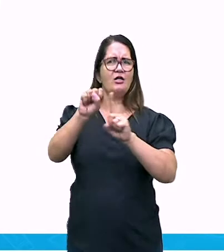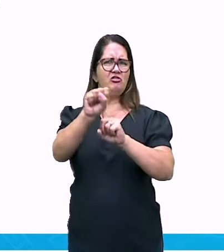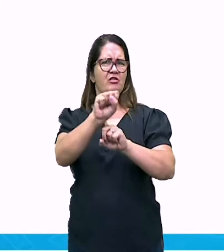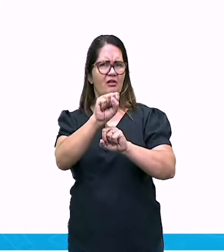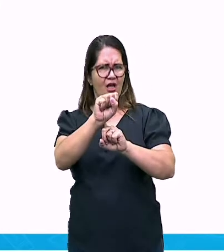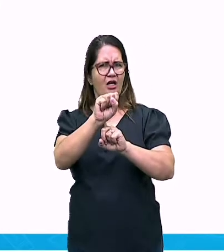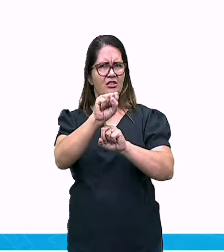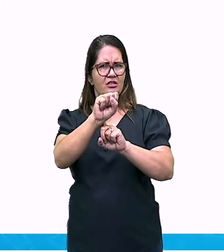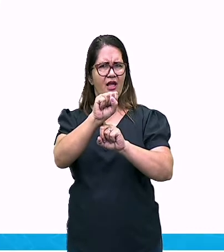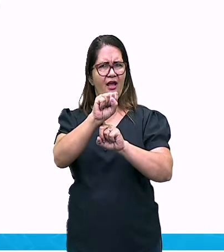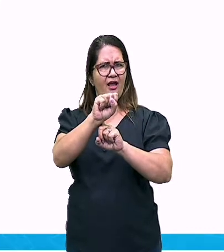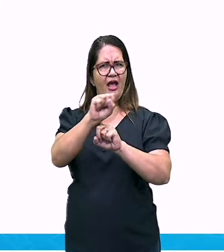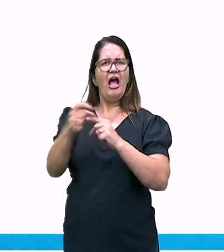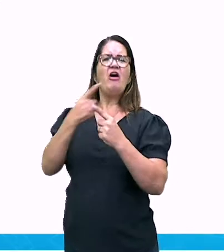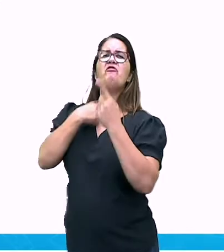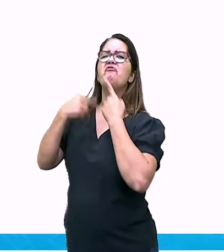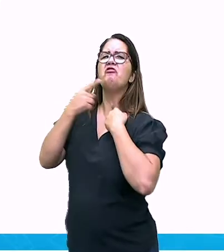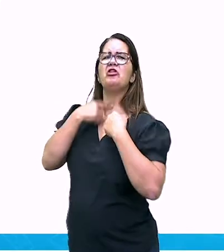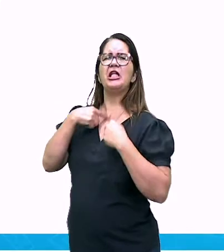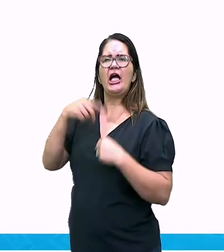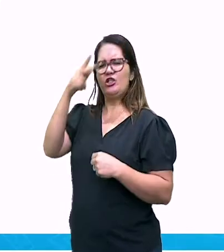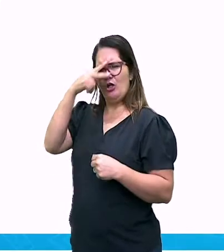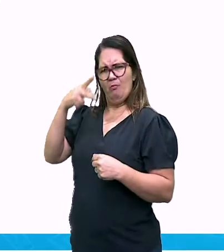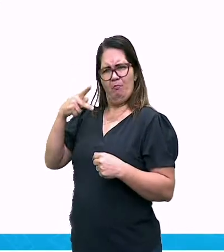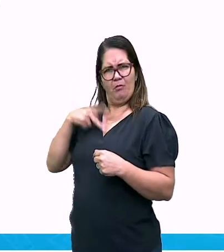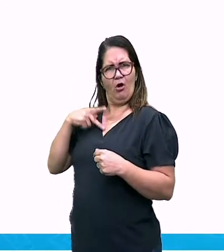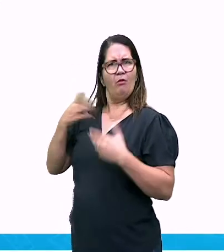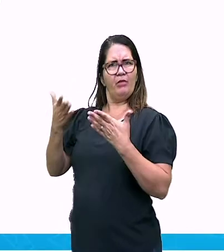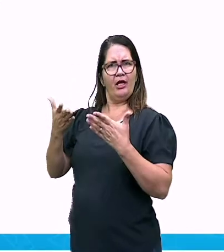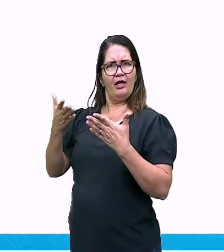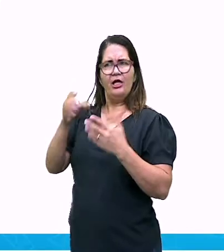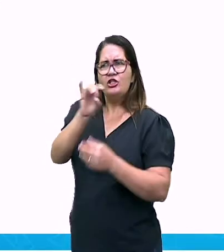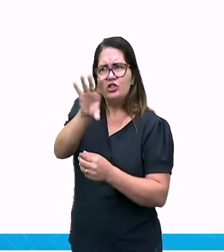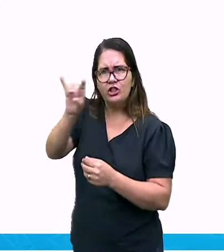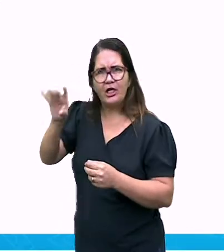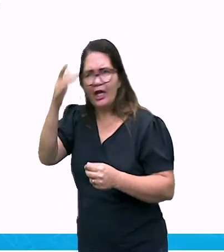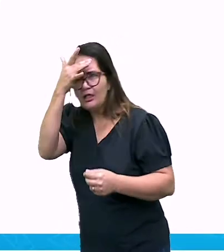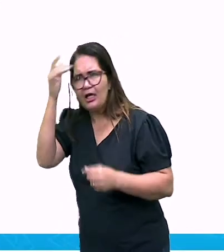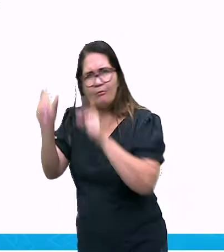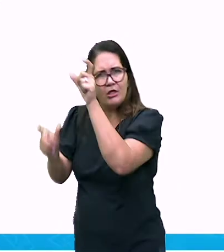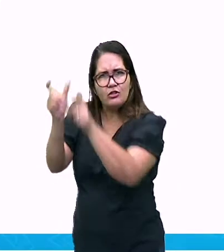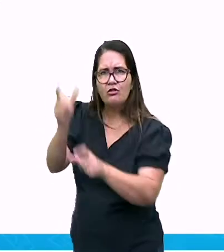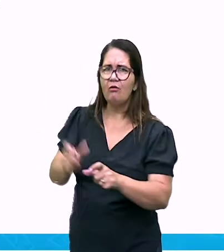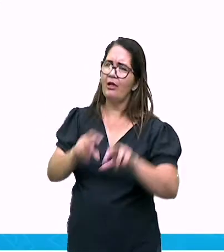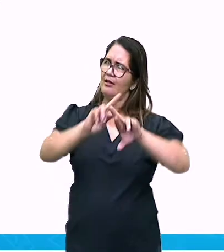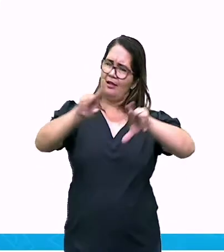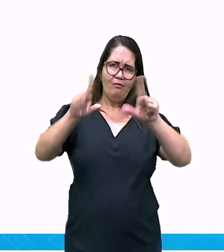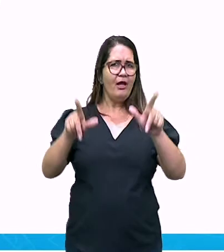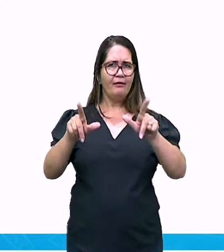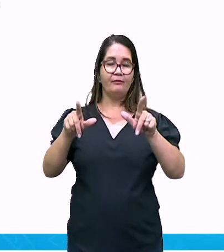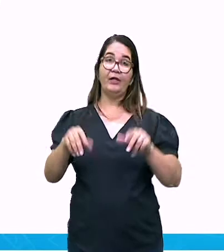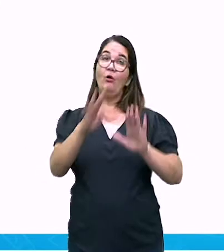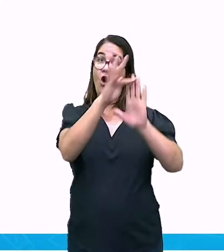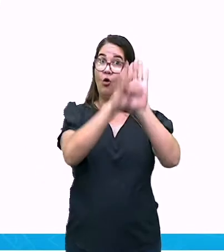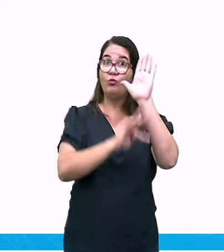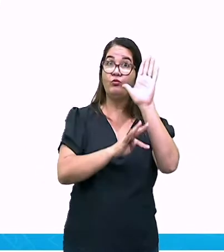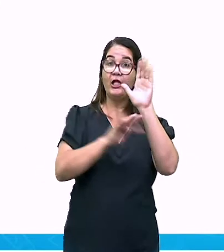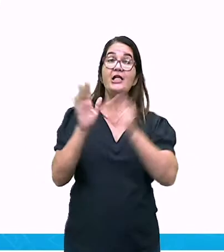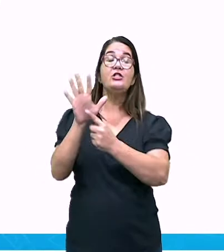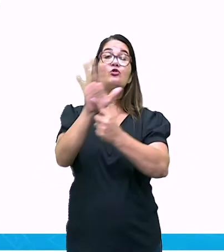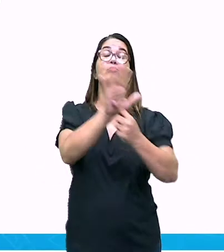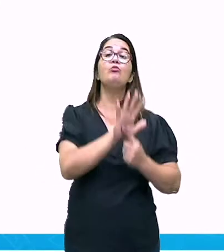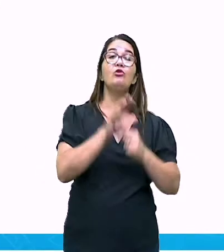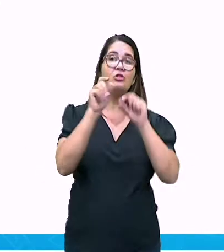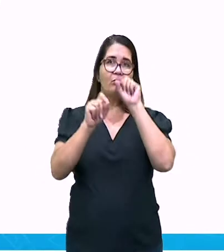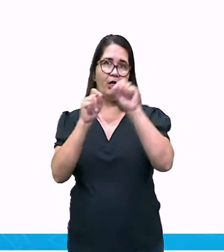vontade de cada pessoa do grupo. Vamos dar uma paradinha aqui sobre o que esse texto está nos falando. Olha, como que a gente